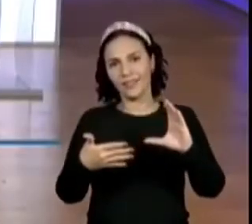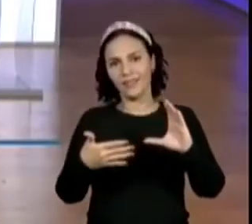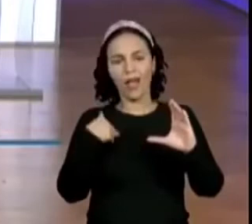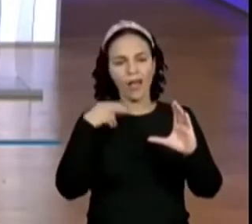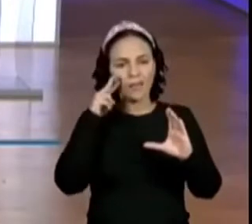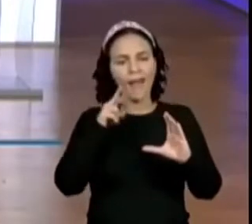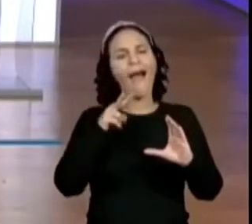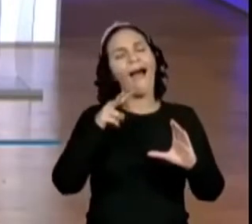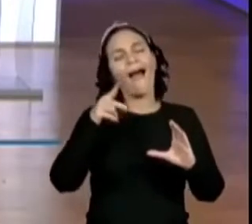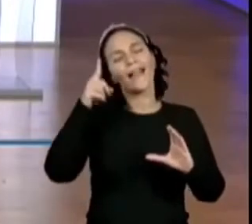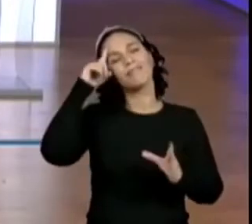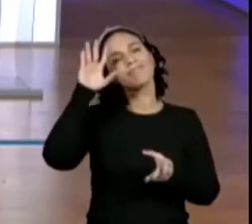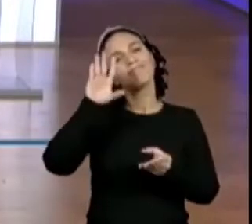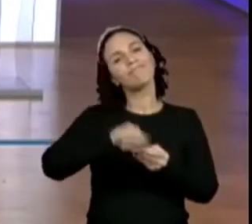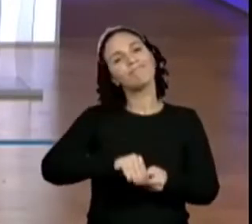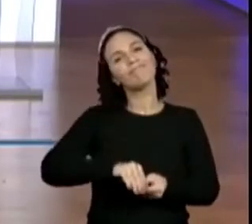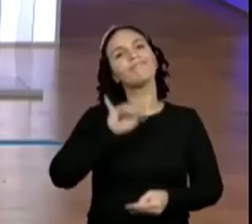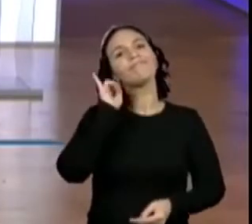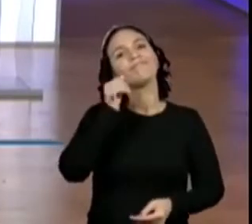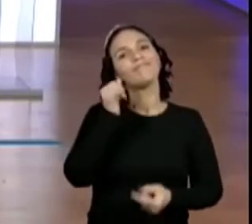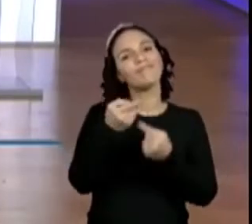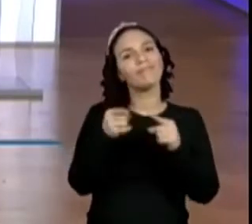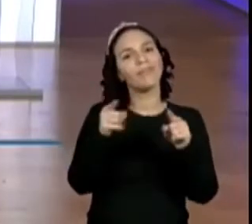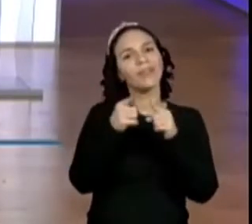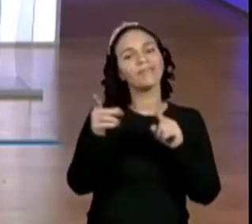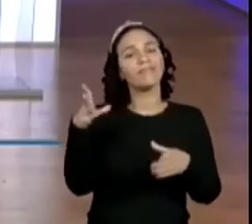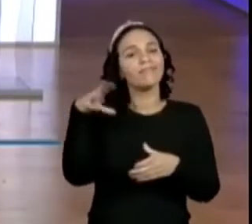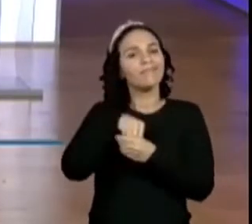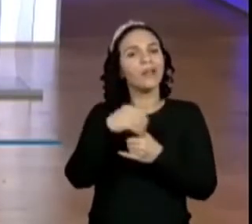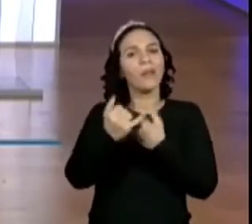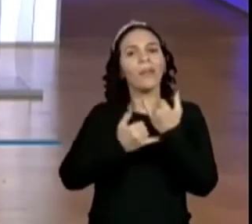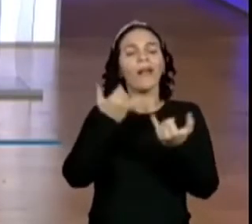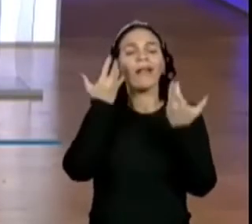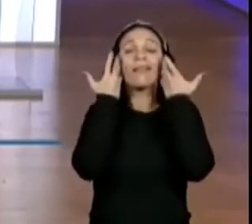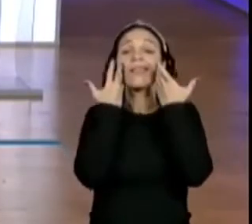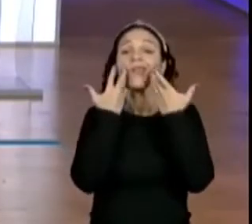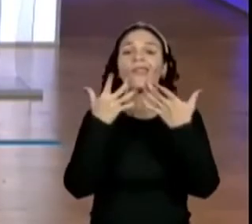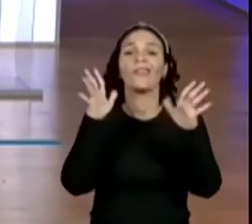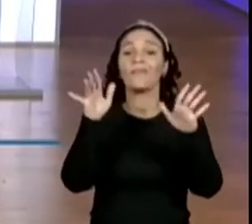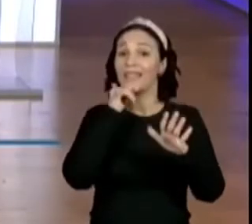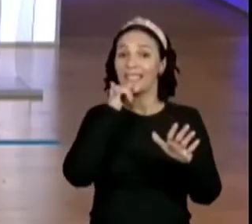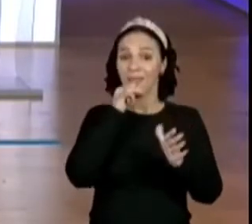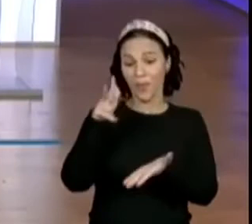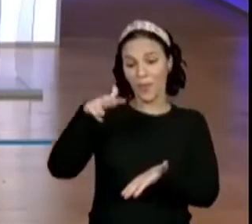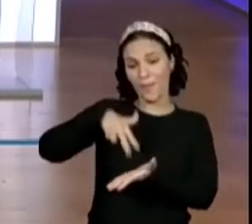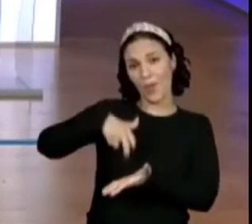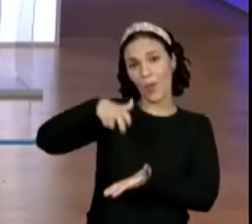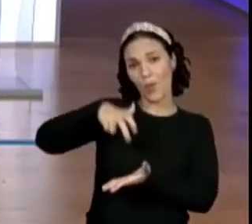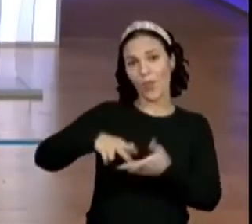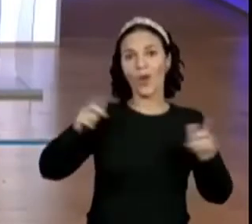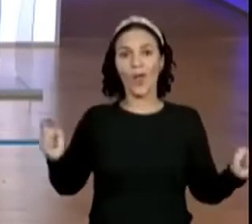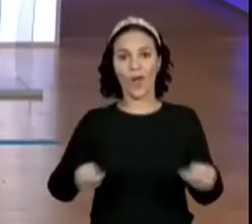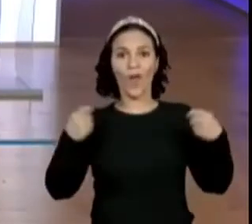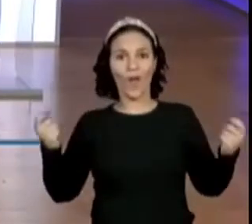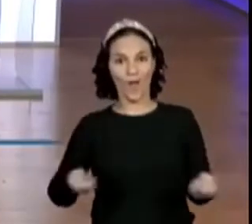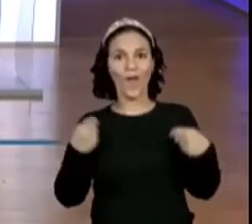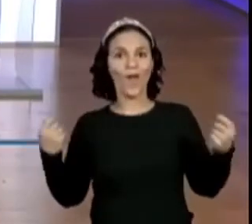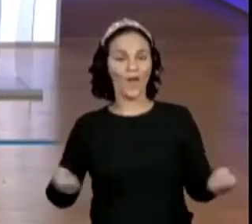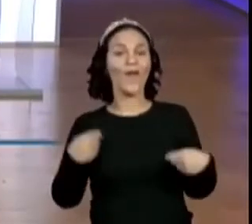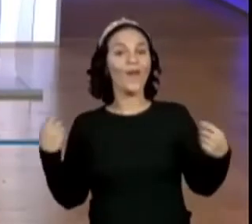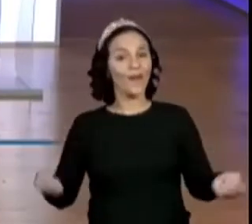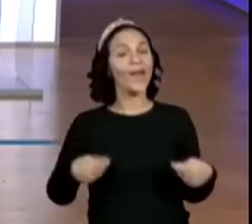parlenda. Isso E a gente mesmo. nem imagina que faz isso brincando, hein? Exatamente, quando nós pulamos corda, por exemplo, que é uma brincadeira